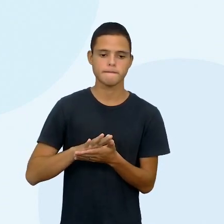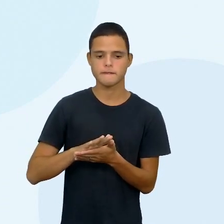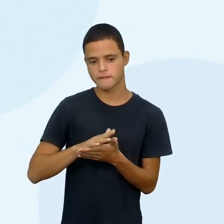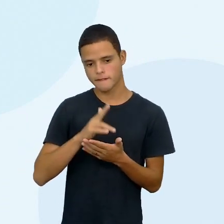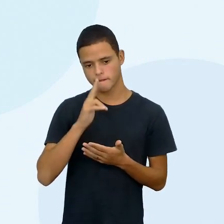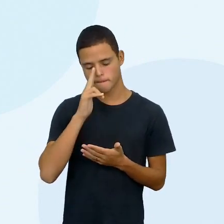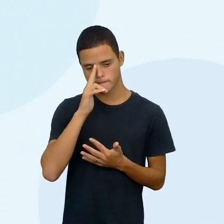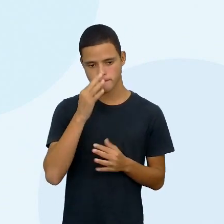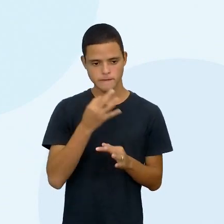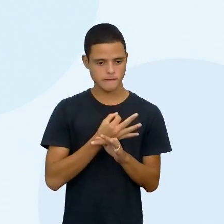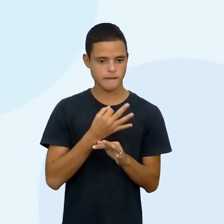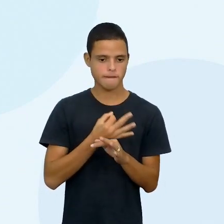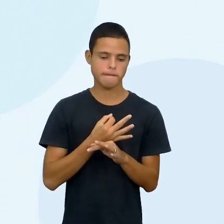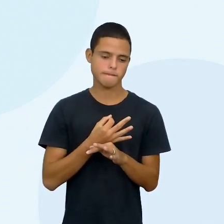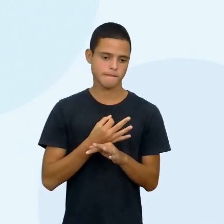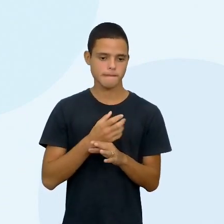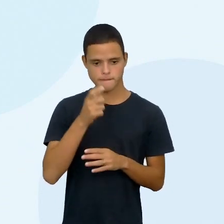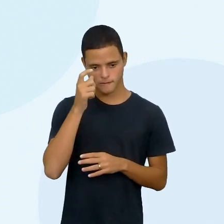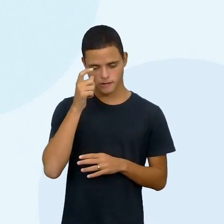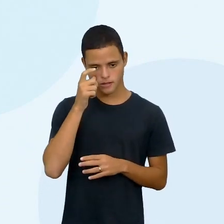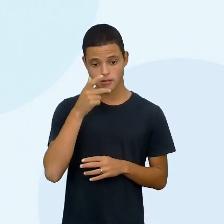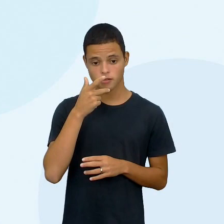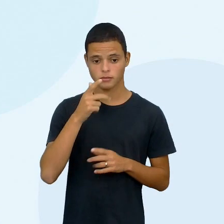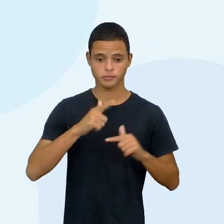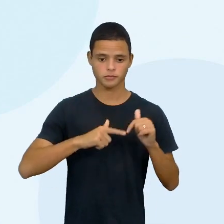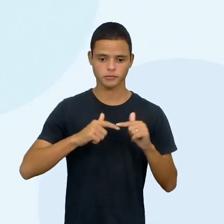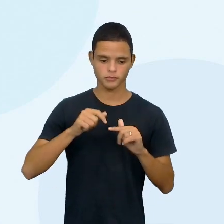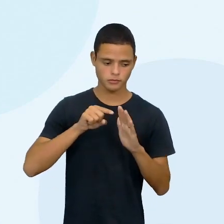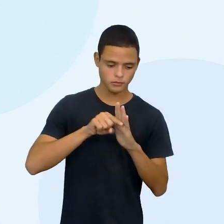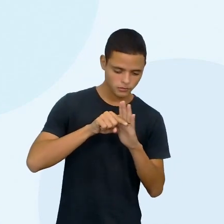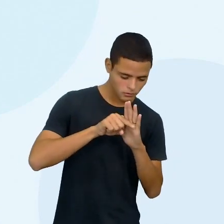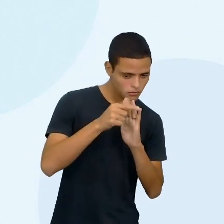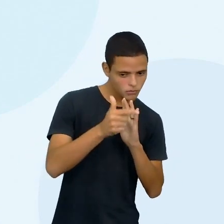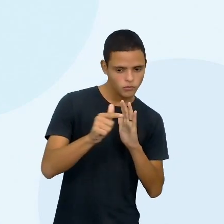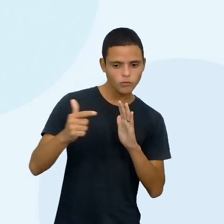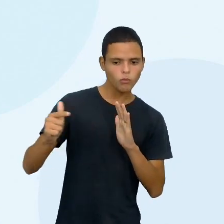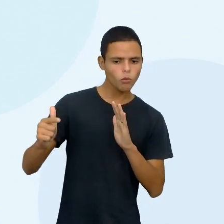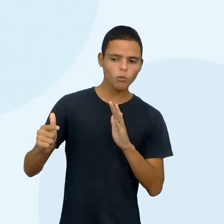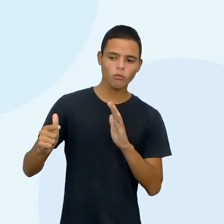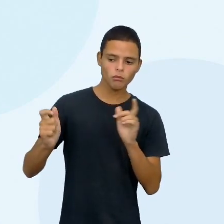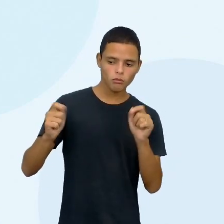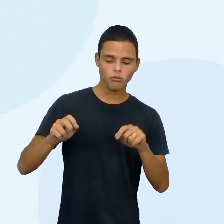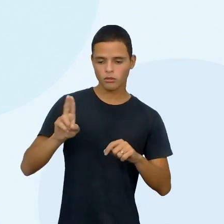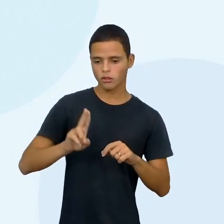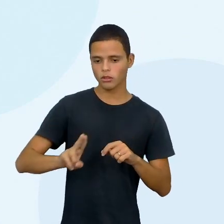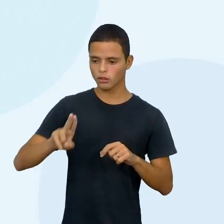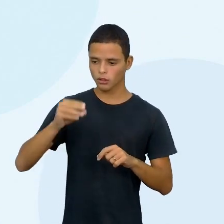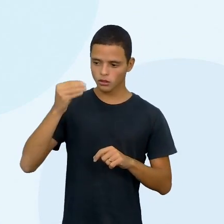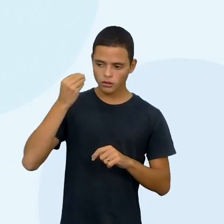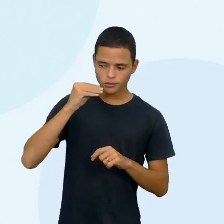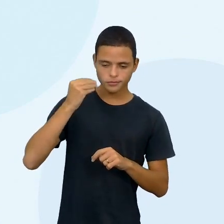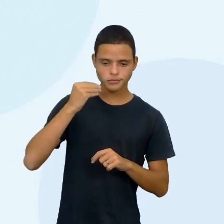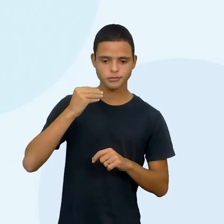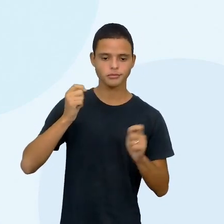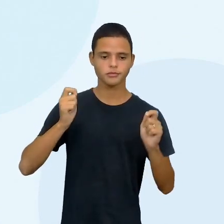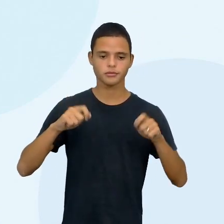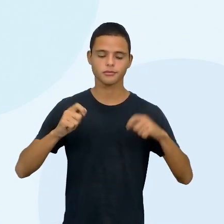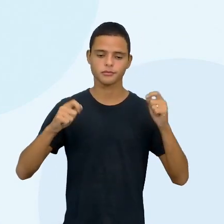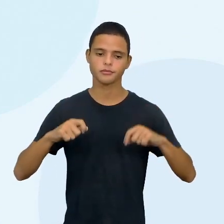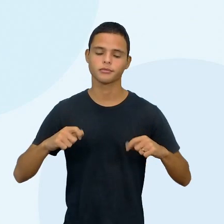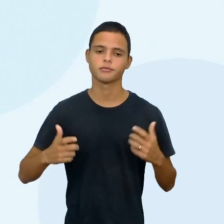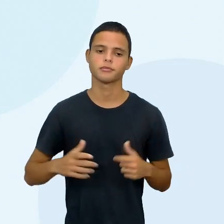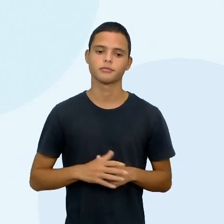gente falou sobre materiais de pesquisa, de outras coisas que poderiam ser utilizadas,